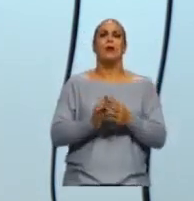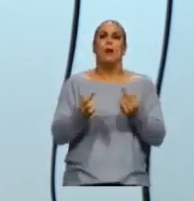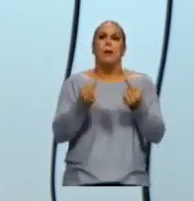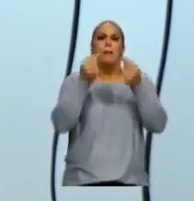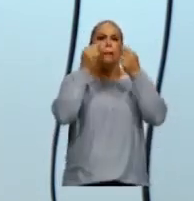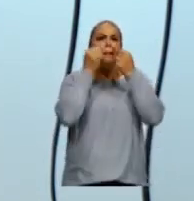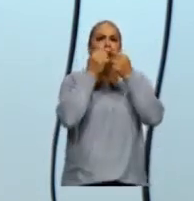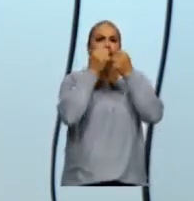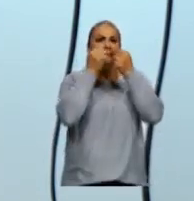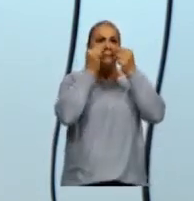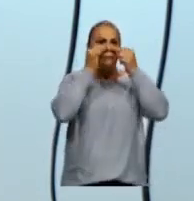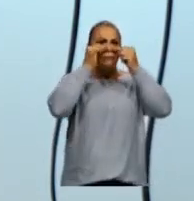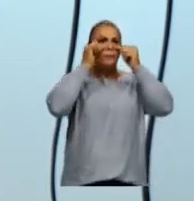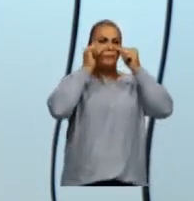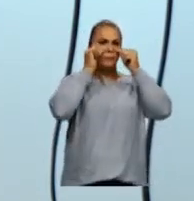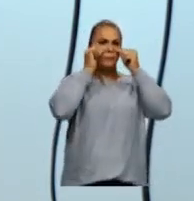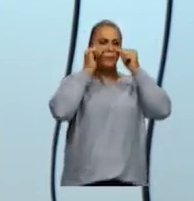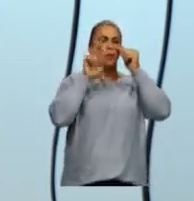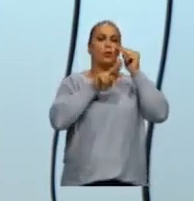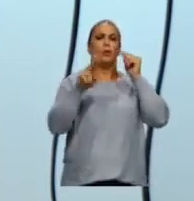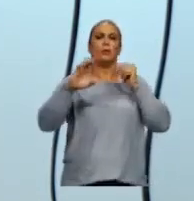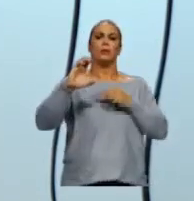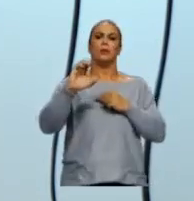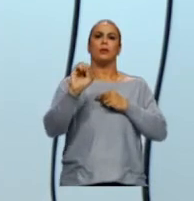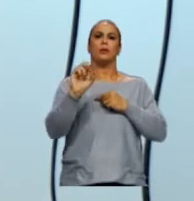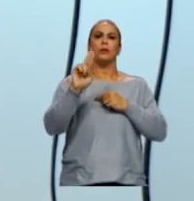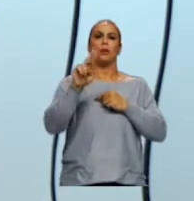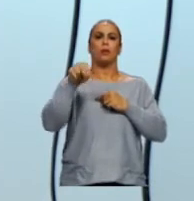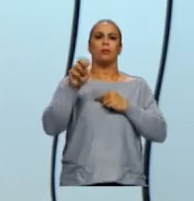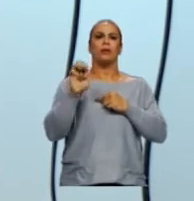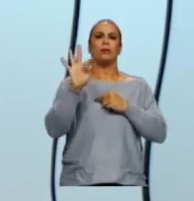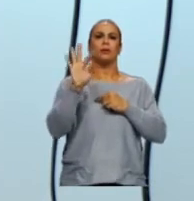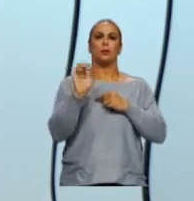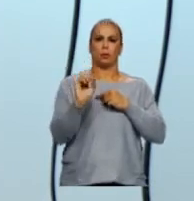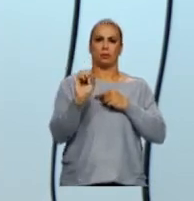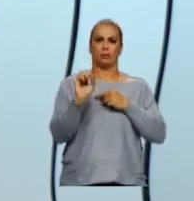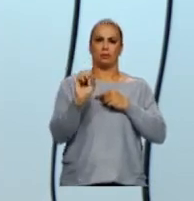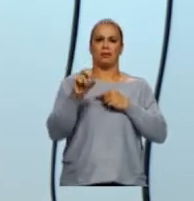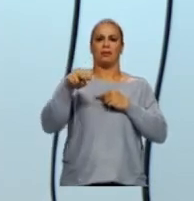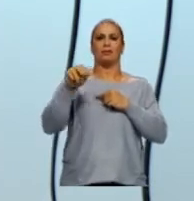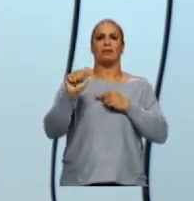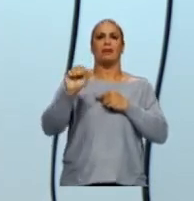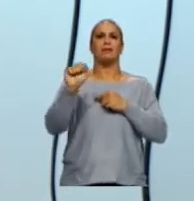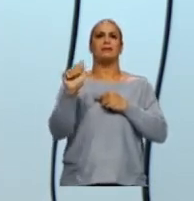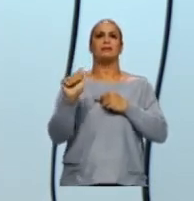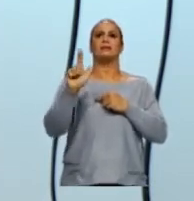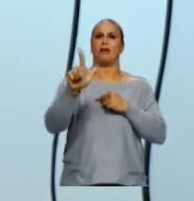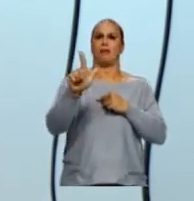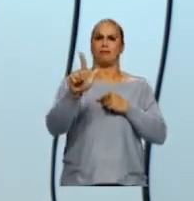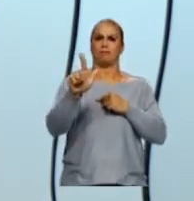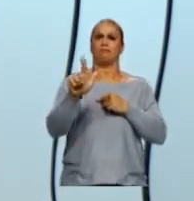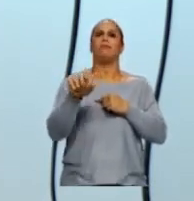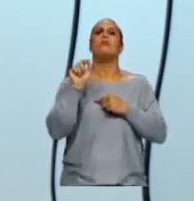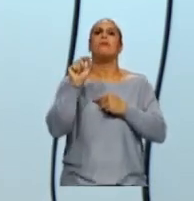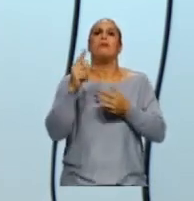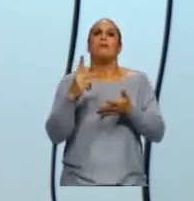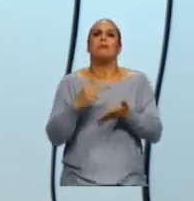orifícios os cornetos, que são chamados cornetos nasais. Quando o ar entra, ele movimenta